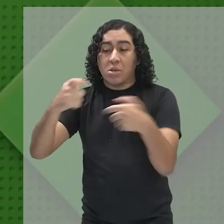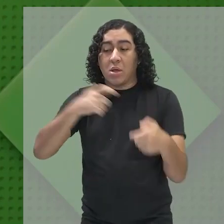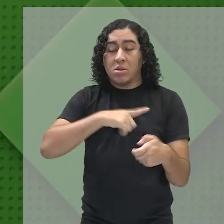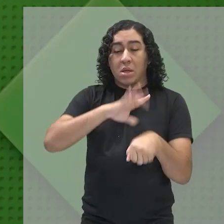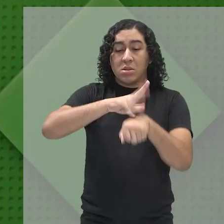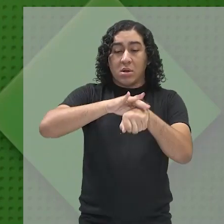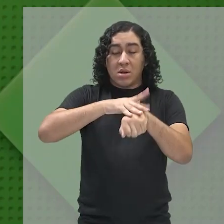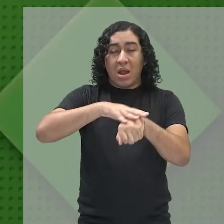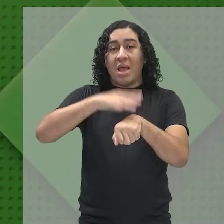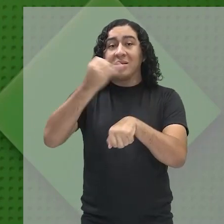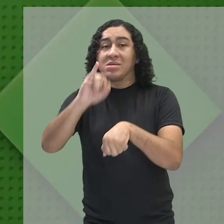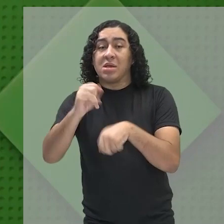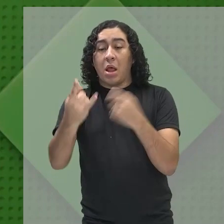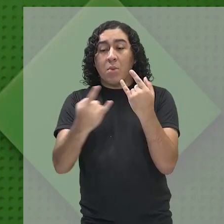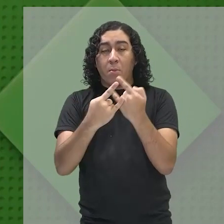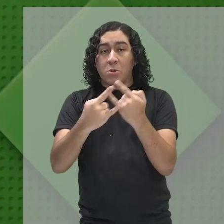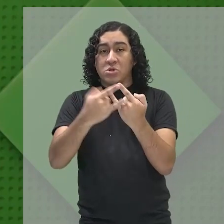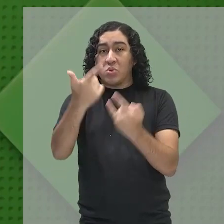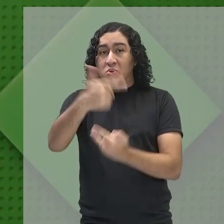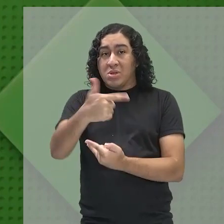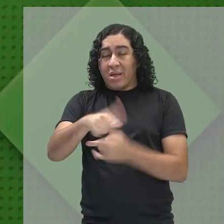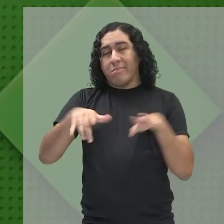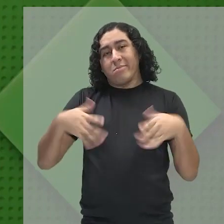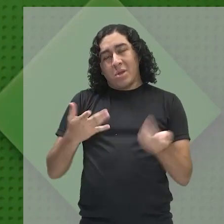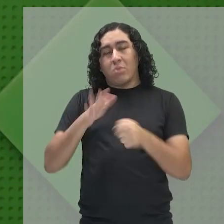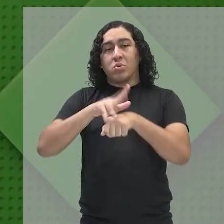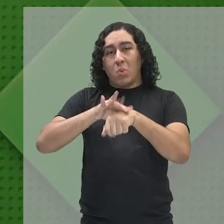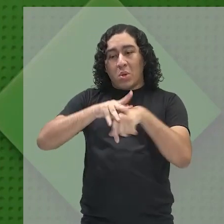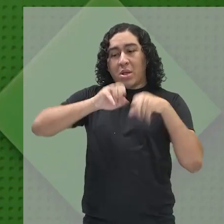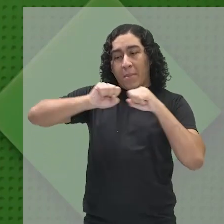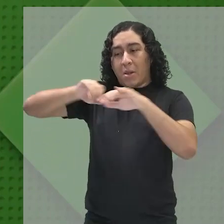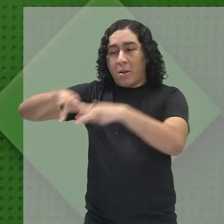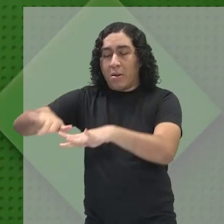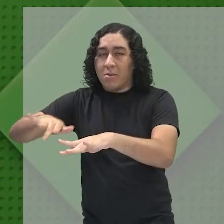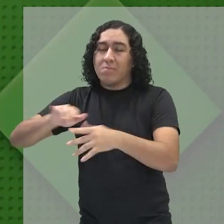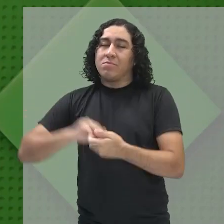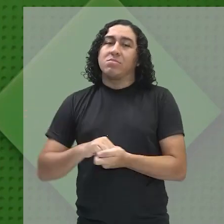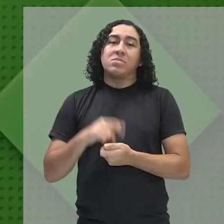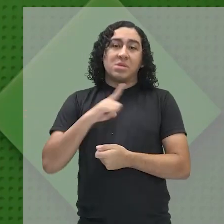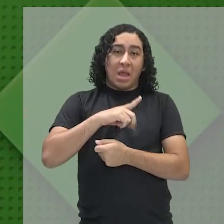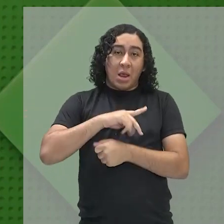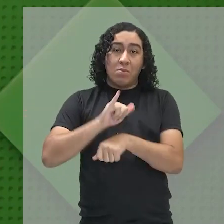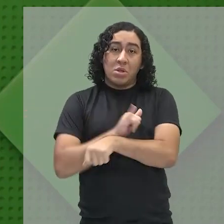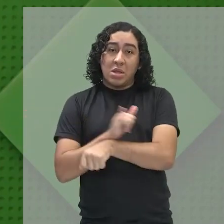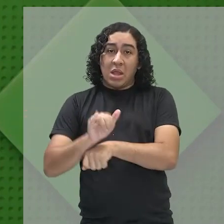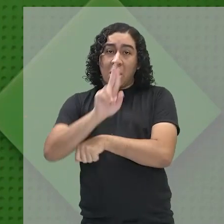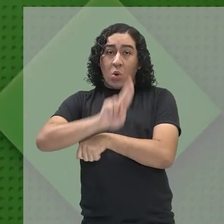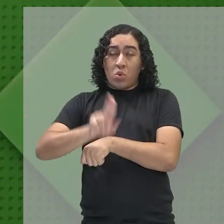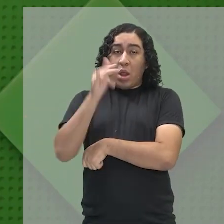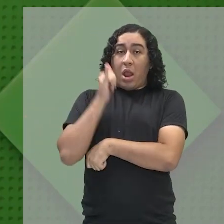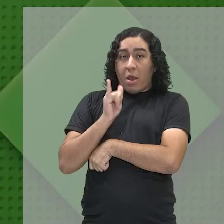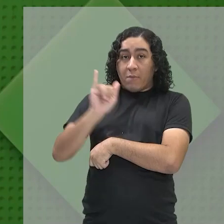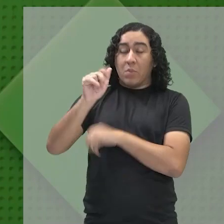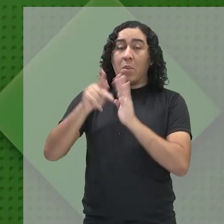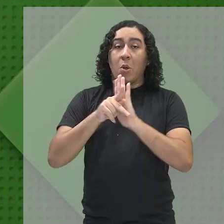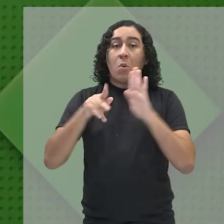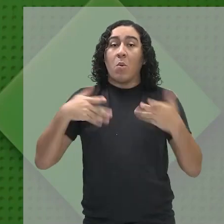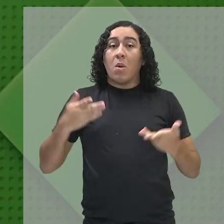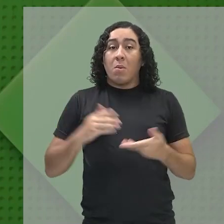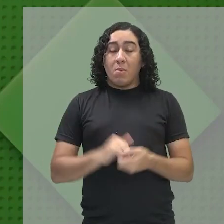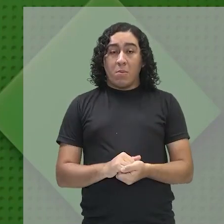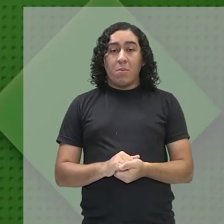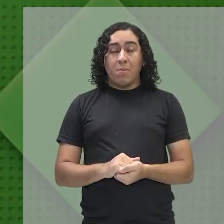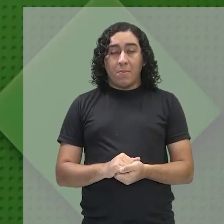relação sem a devida proteção. E nós temos um método contraceptivo que é também o mais utilizado no caso